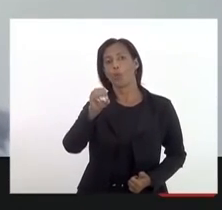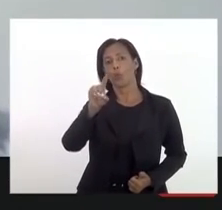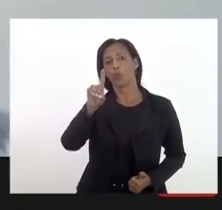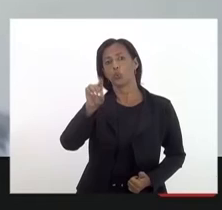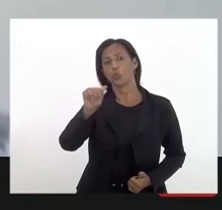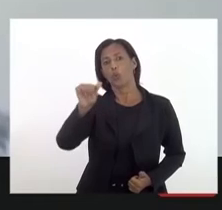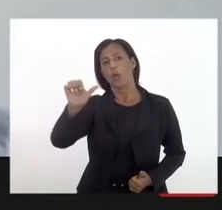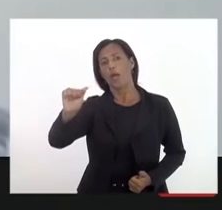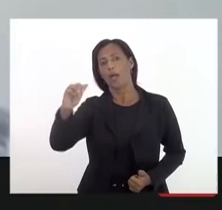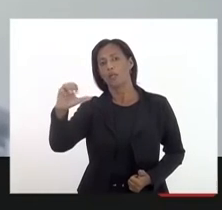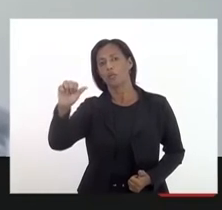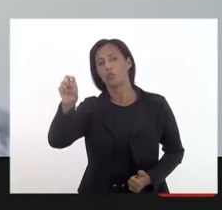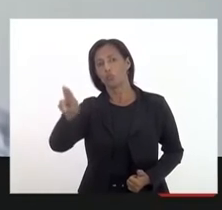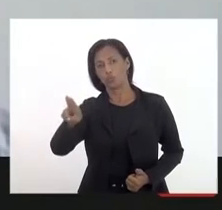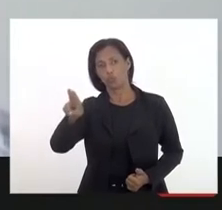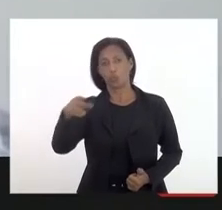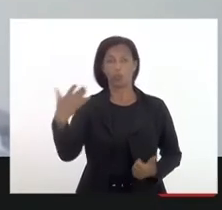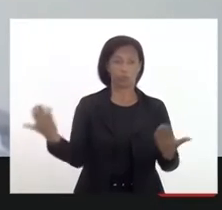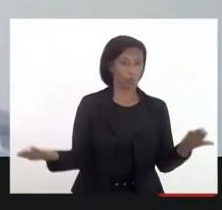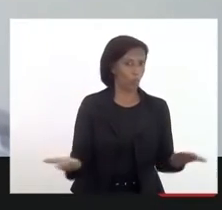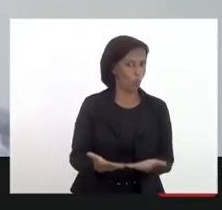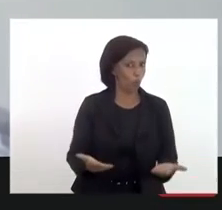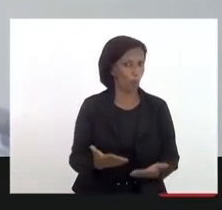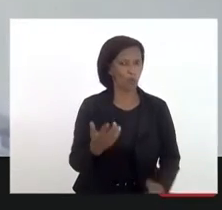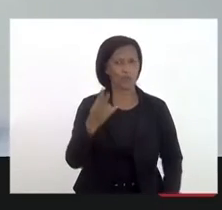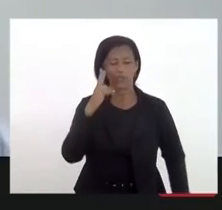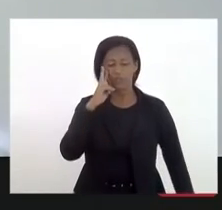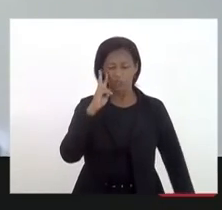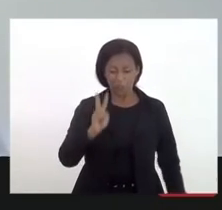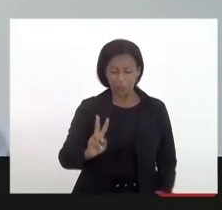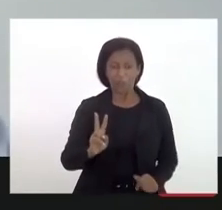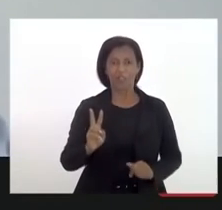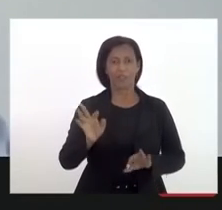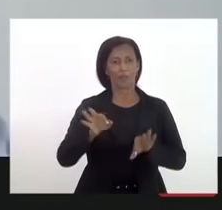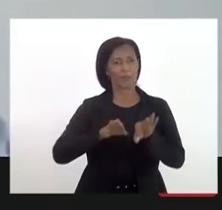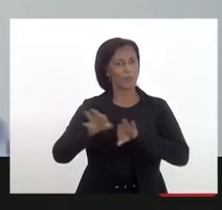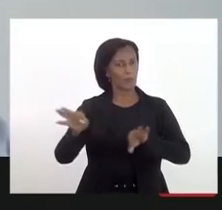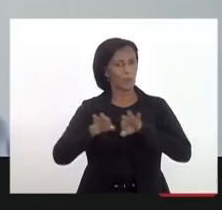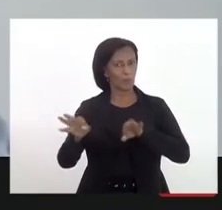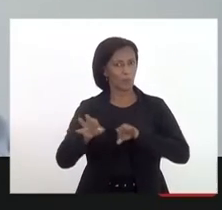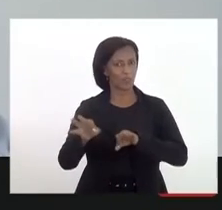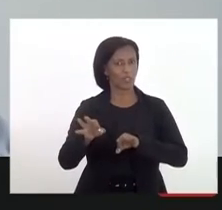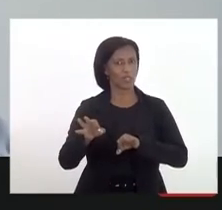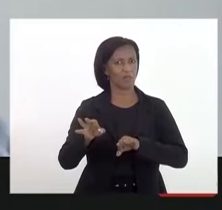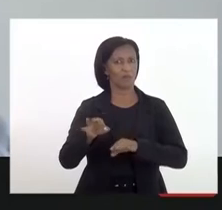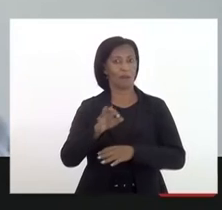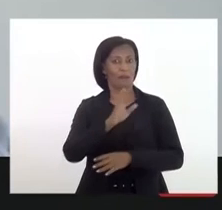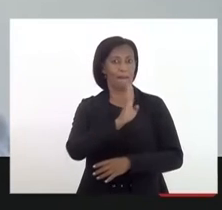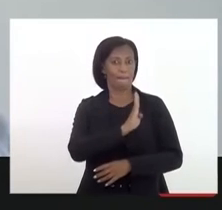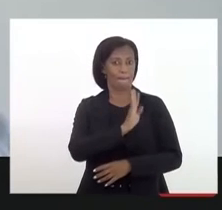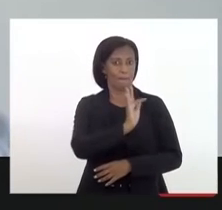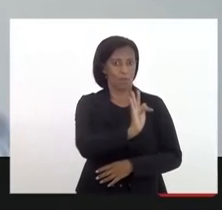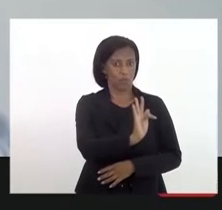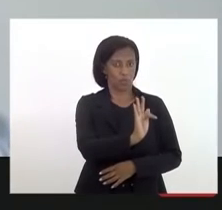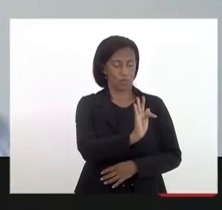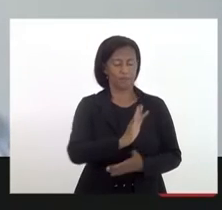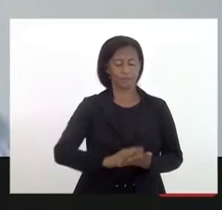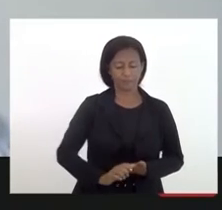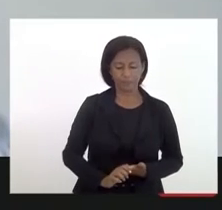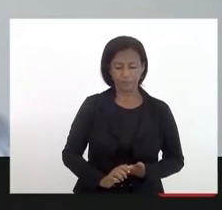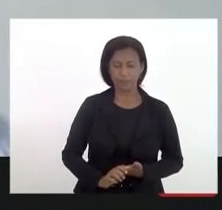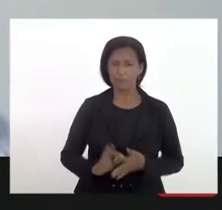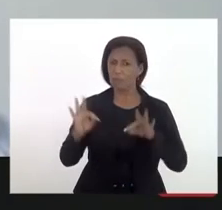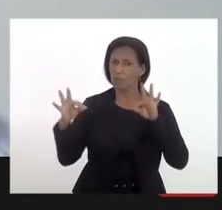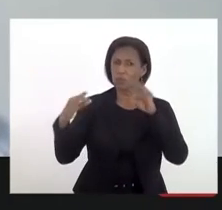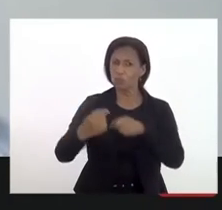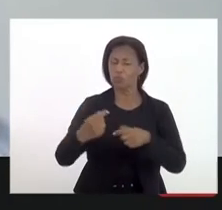não pude acompanhar. E estou hoje com vocês aqui vendo o projeto do Hub de Gás da Baixada. Todos esses complementares